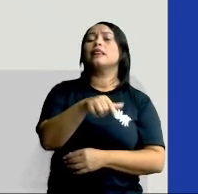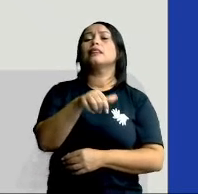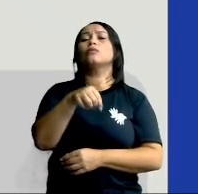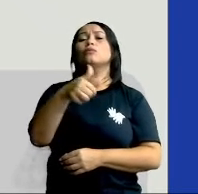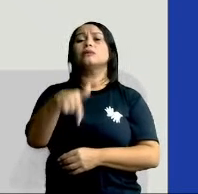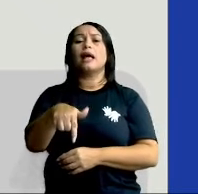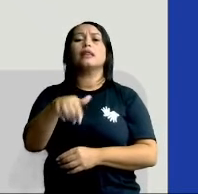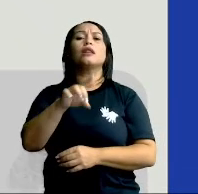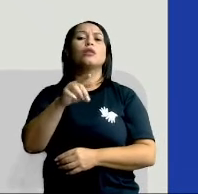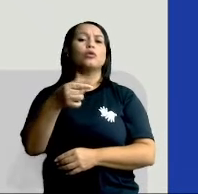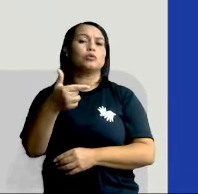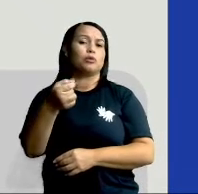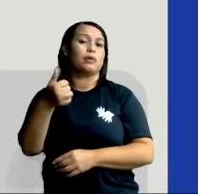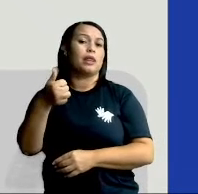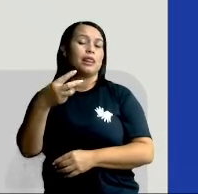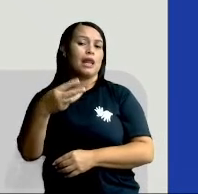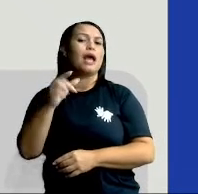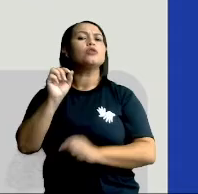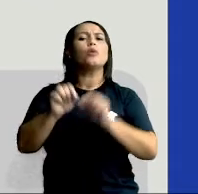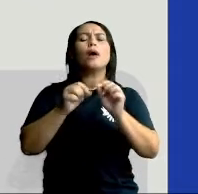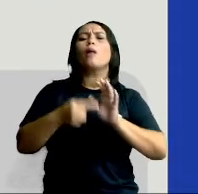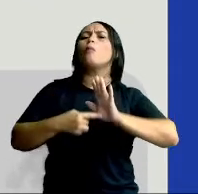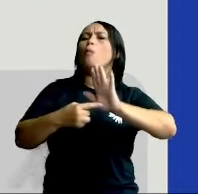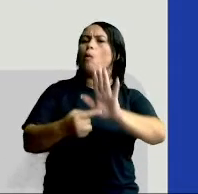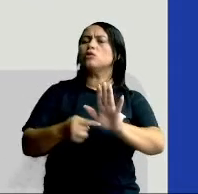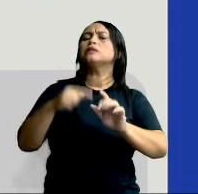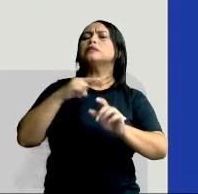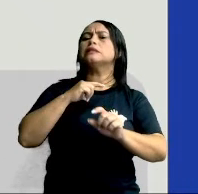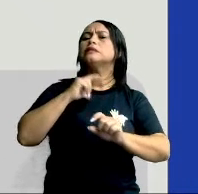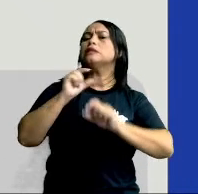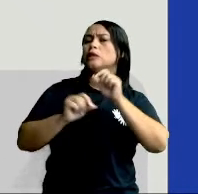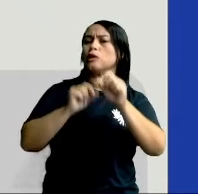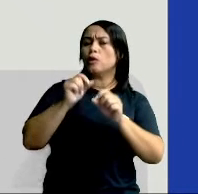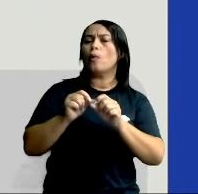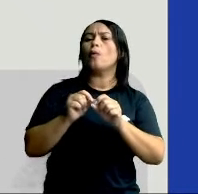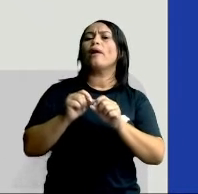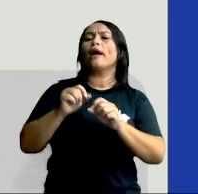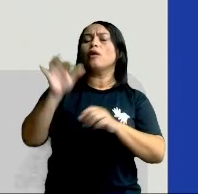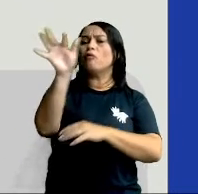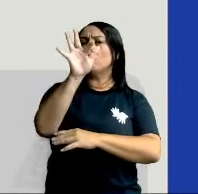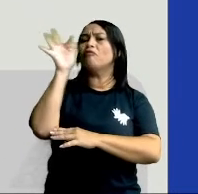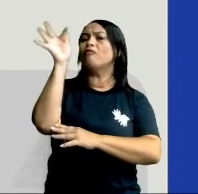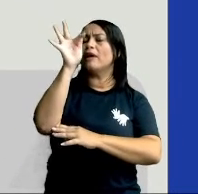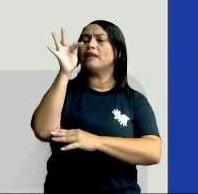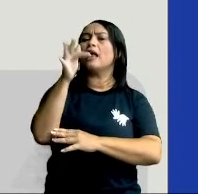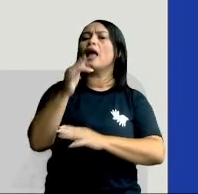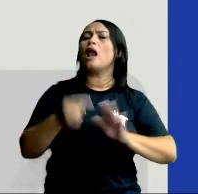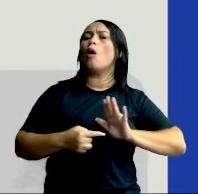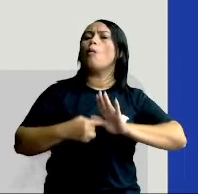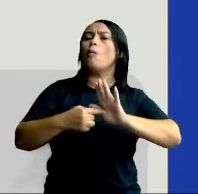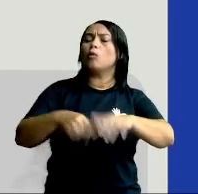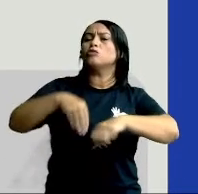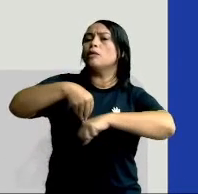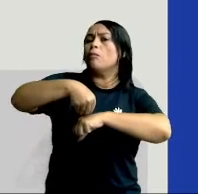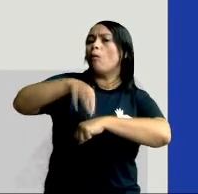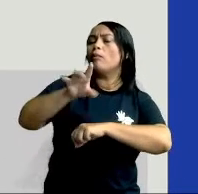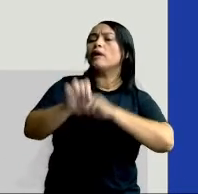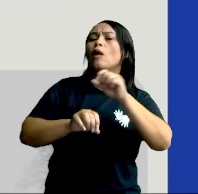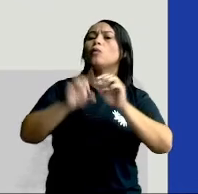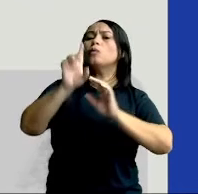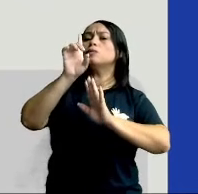que entidade competente do Poder Executivo Federal fará publicar no Diário Oficial da